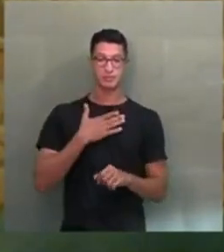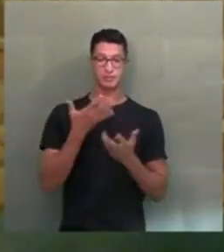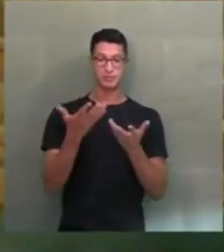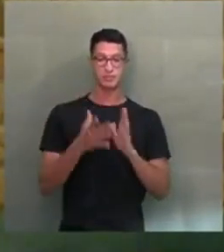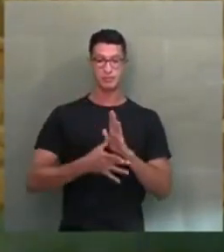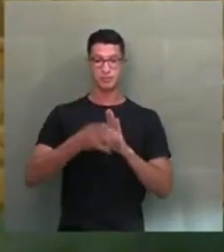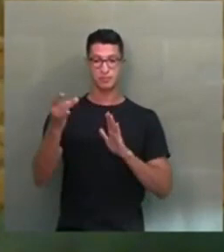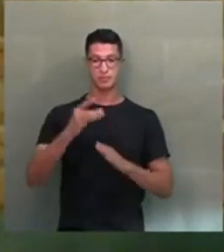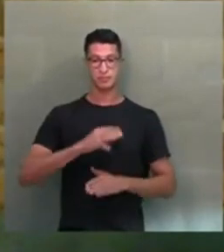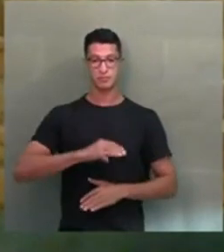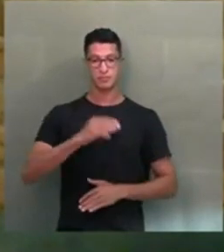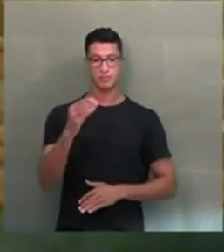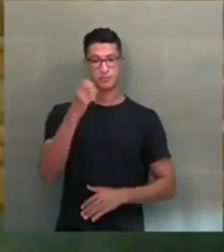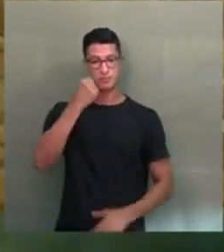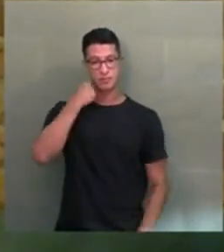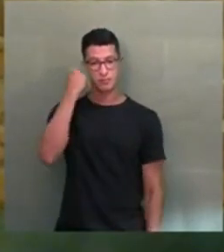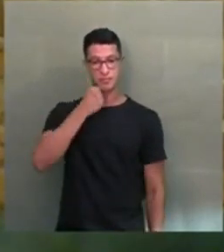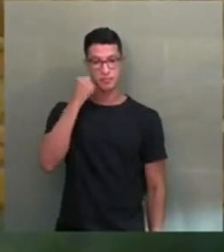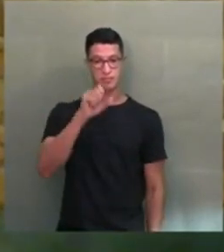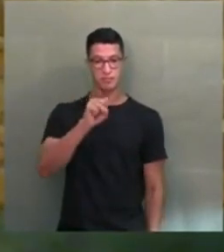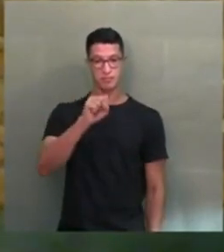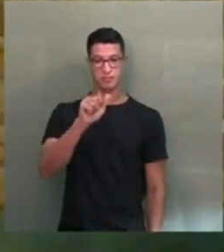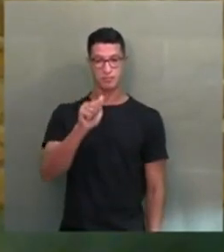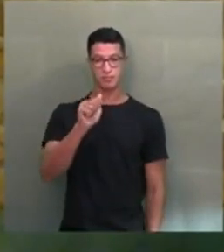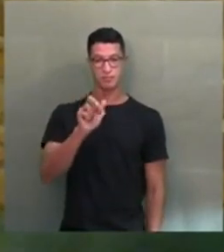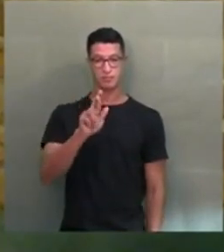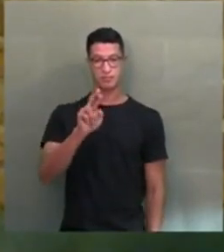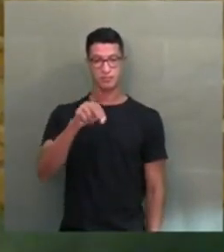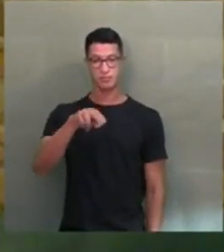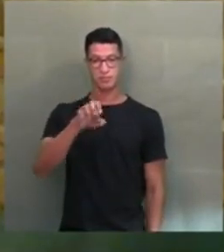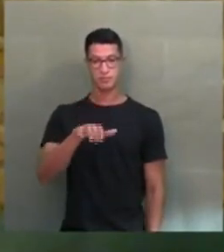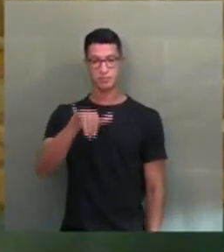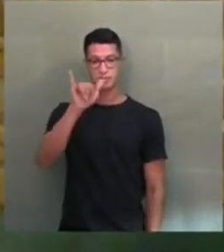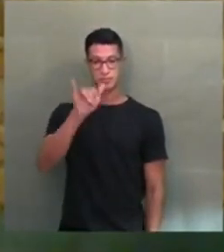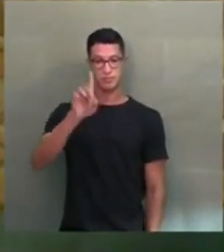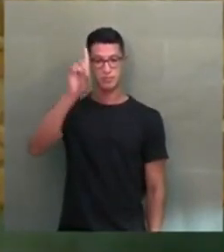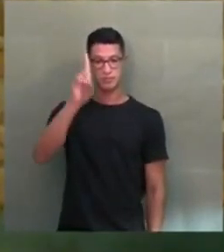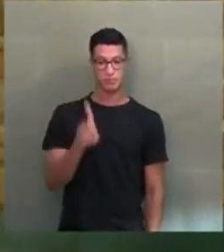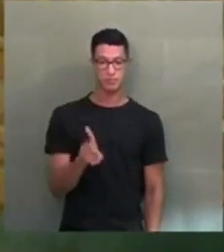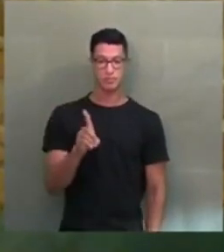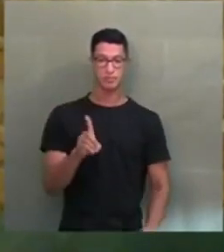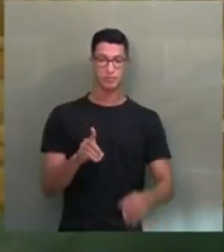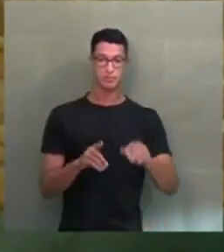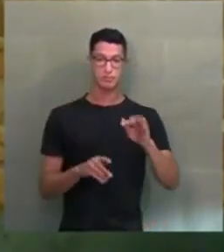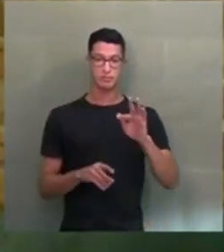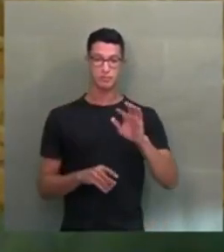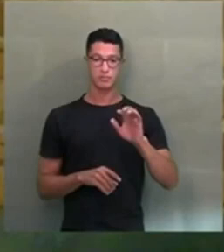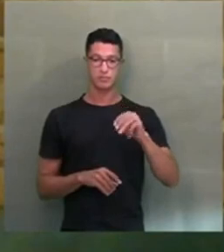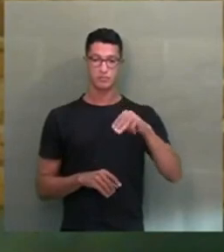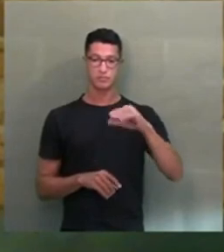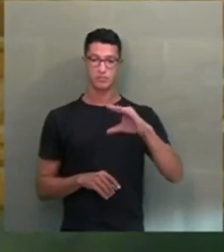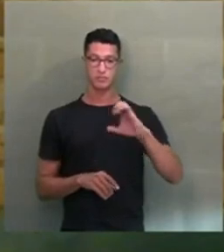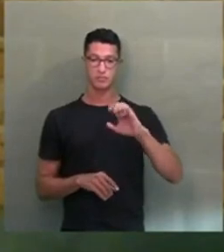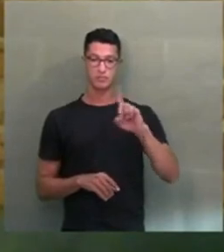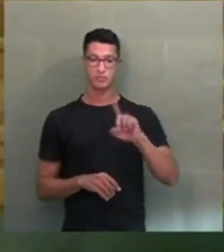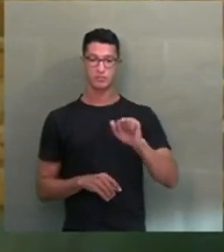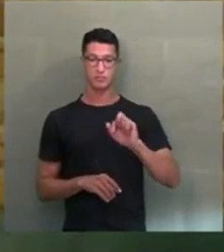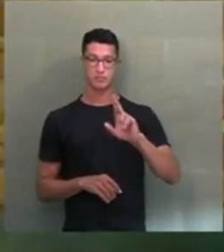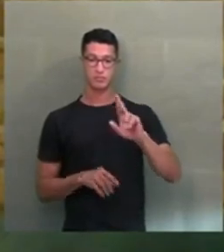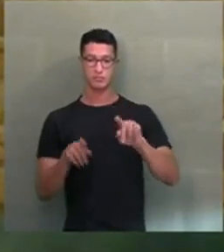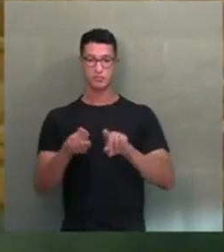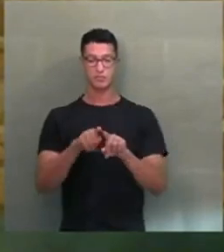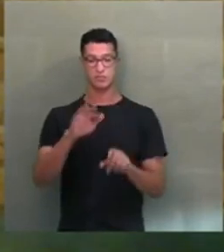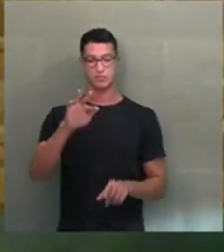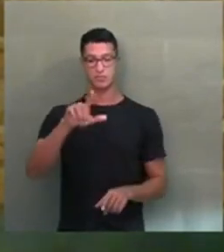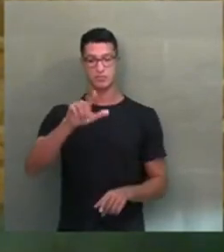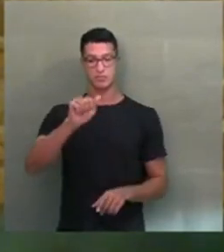destacar a coragem do senador José Sarney, do diretor Fernando César Mesquita, do Flávio, do